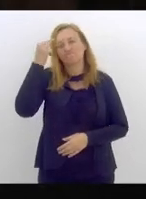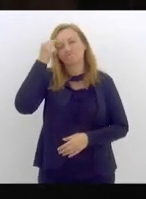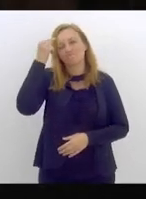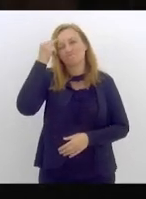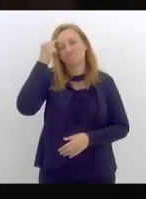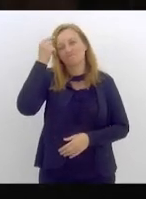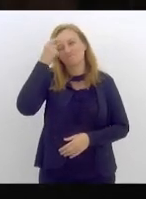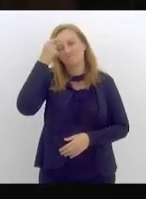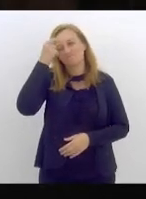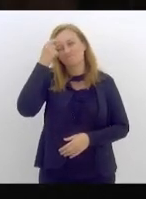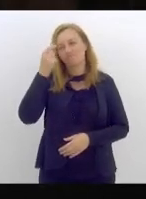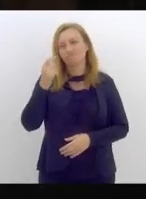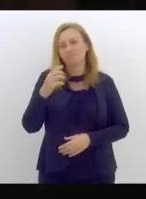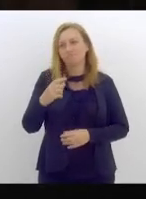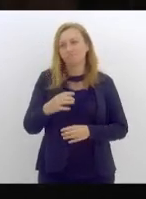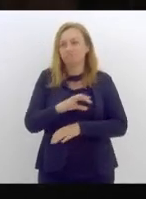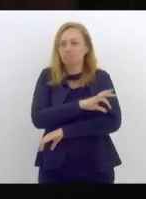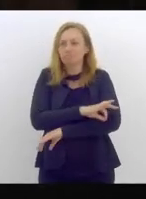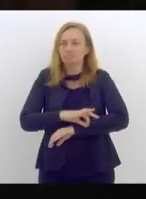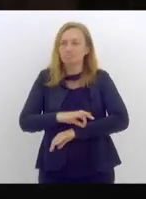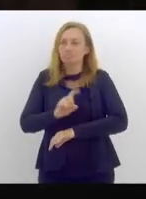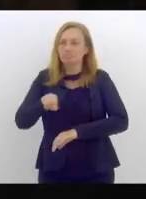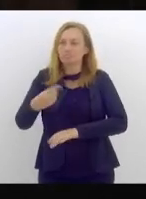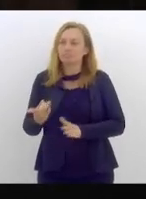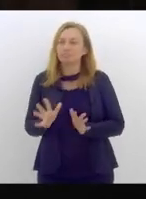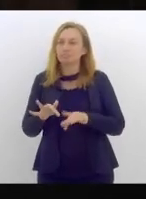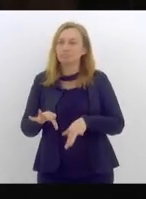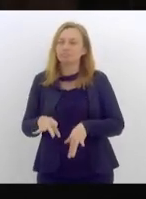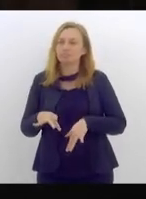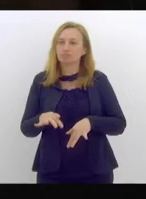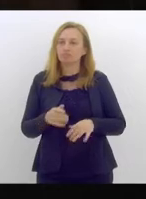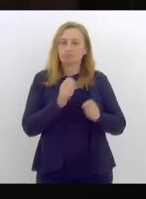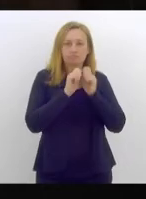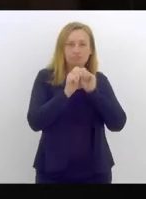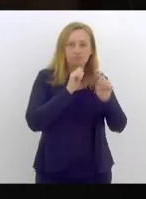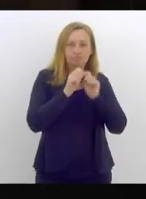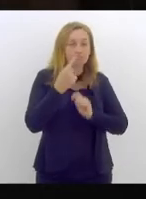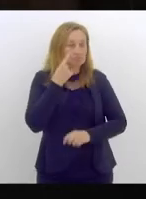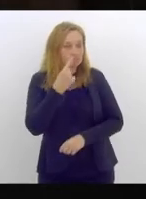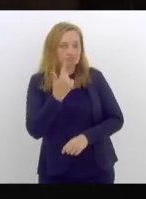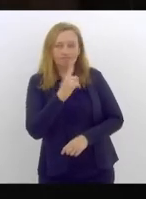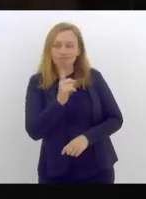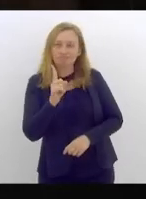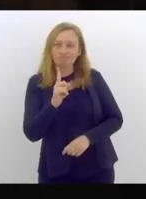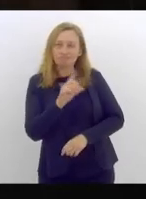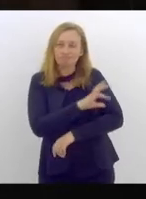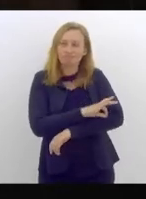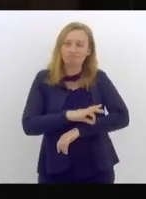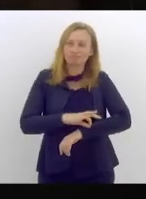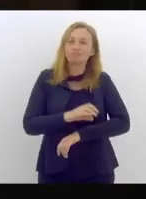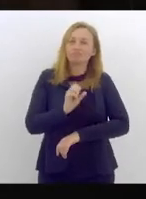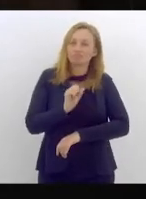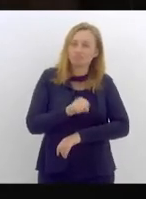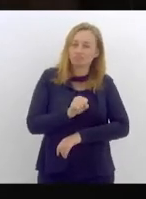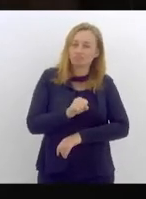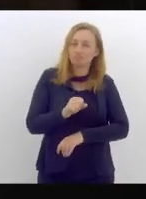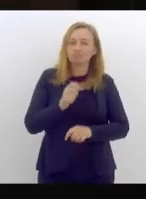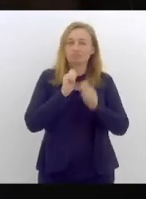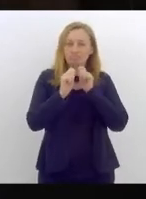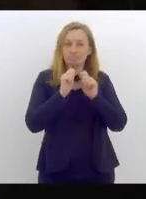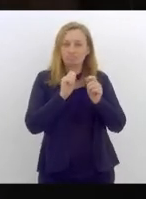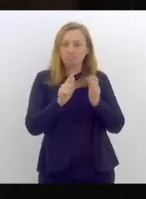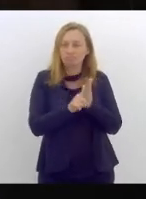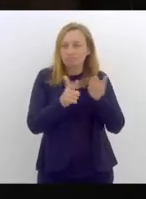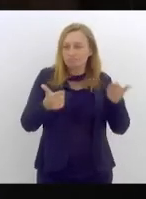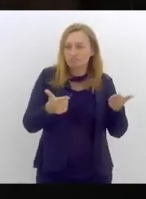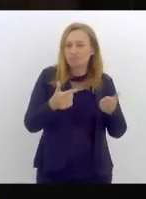voltada para ser engenheiro terminou sendo jornalista porque ele viu que ele não era Engenharia e o jornalismo